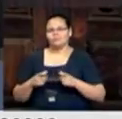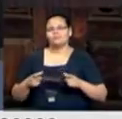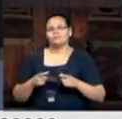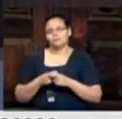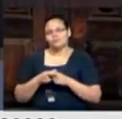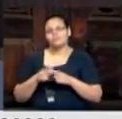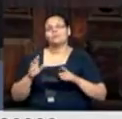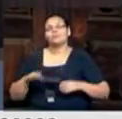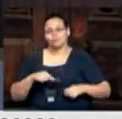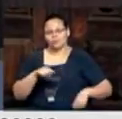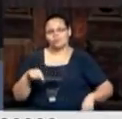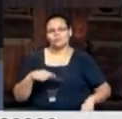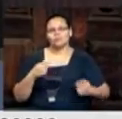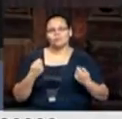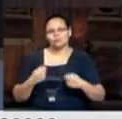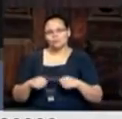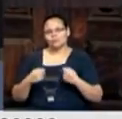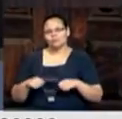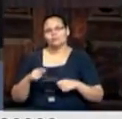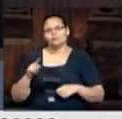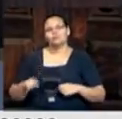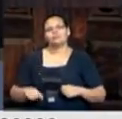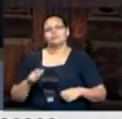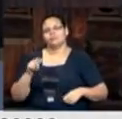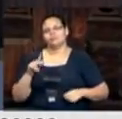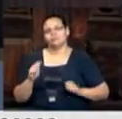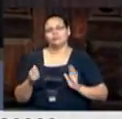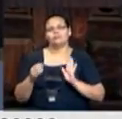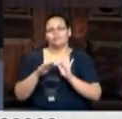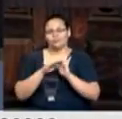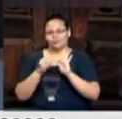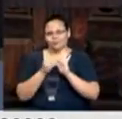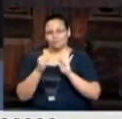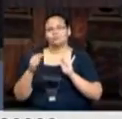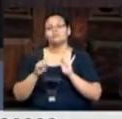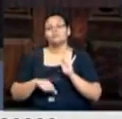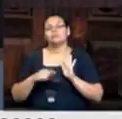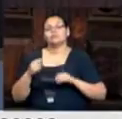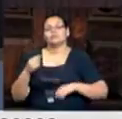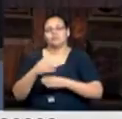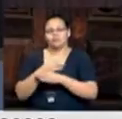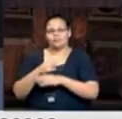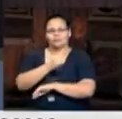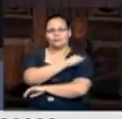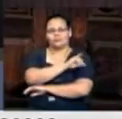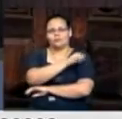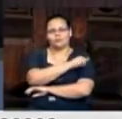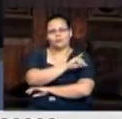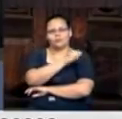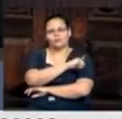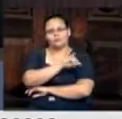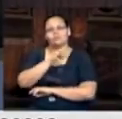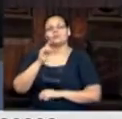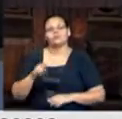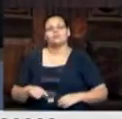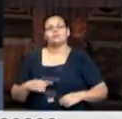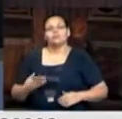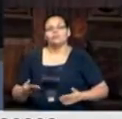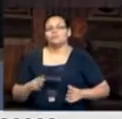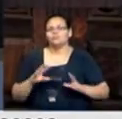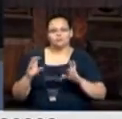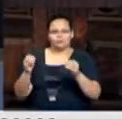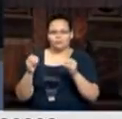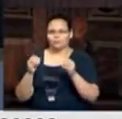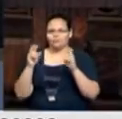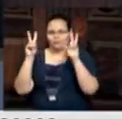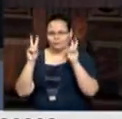fundamental que nós tenhamos isso na agenda da cidade como prioridade. O Rio de Janeiro sempre foi a vanguarda no Brasil em todos